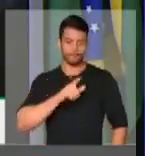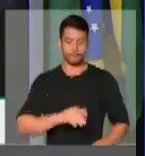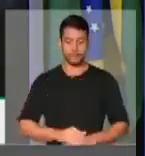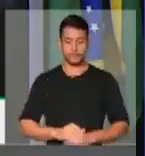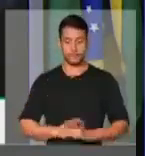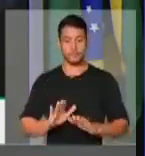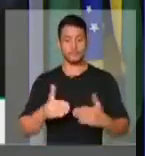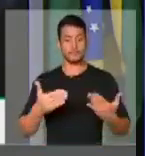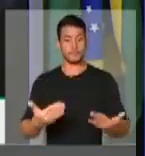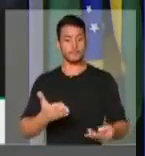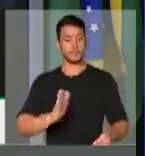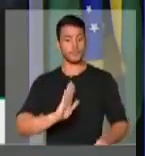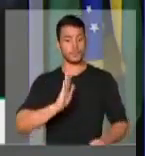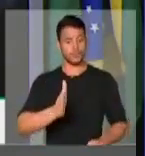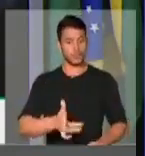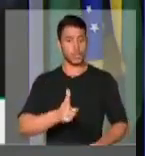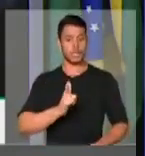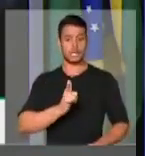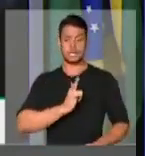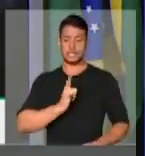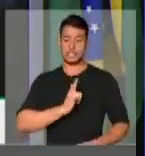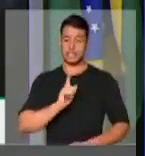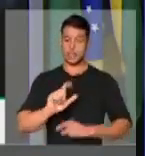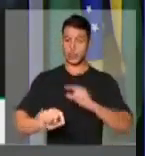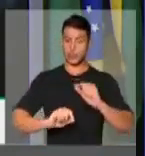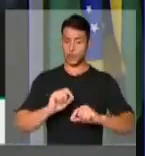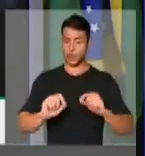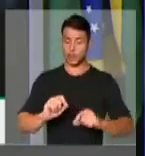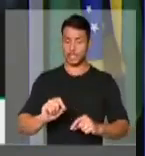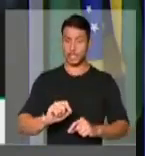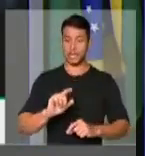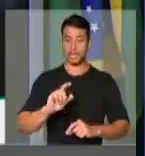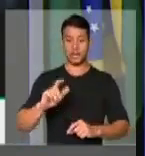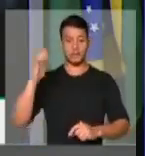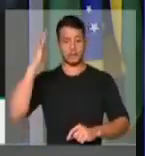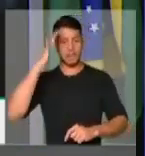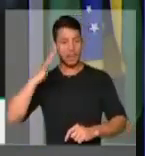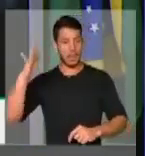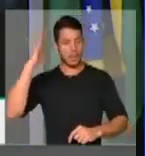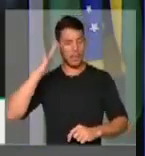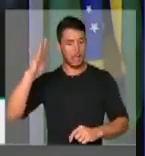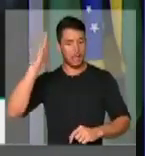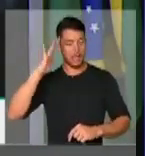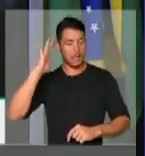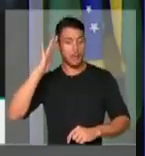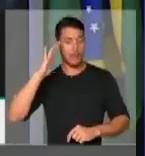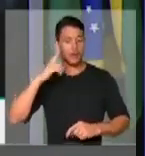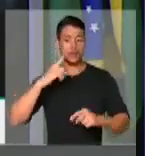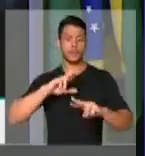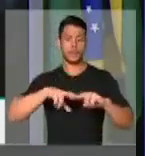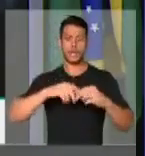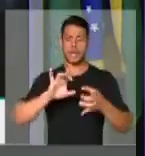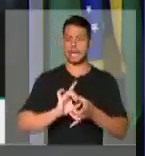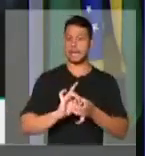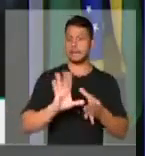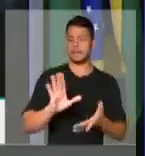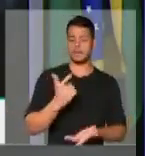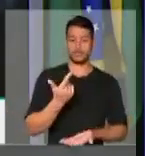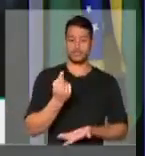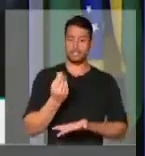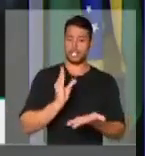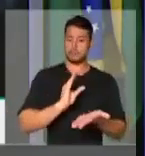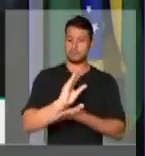o convencimento a que me refiro é no plano das ideias, não da liberação de emendas ou indicação de